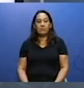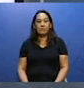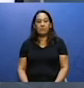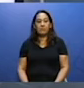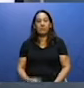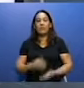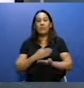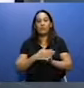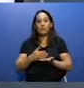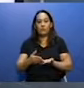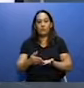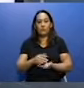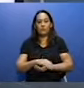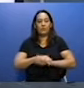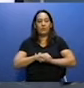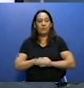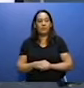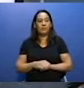Vamos continuar.